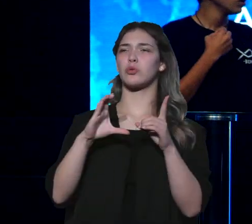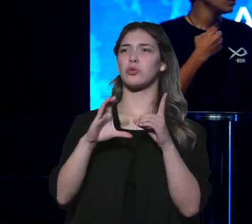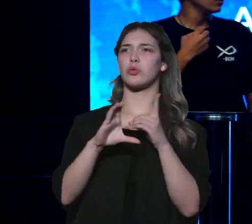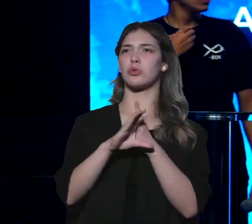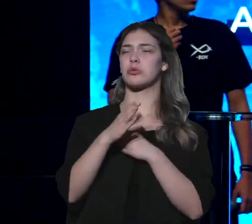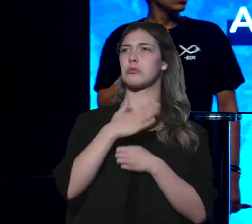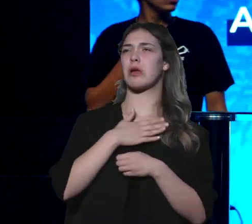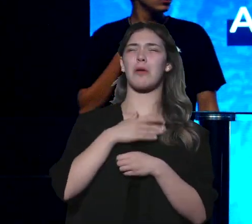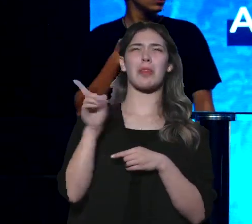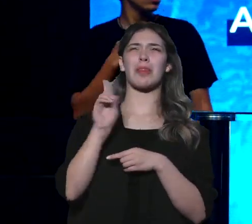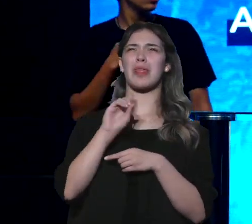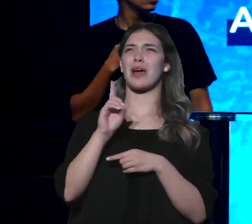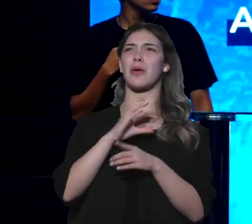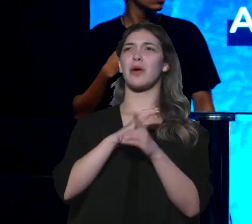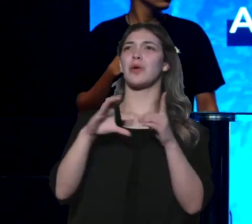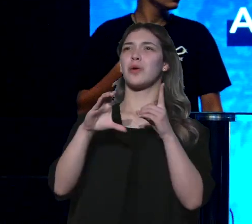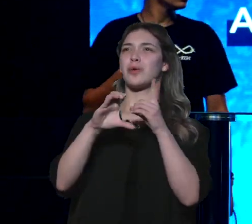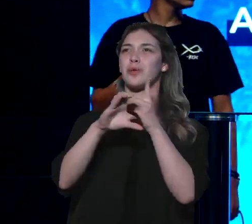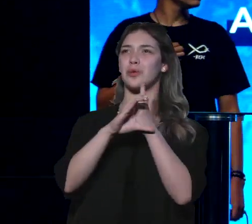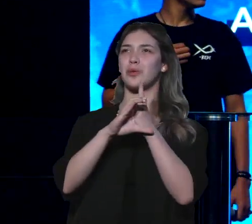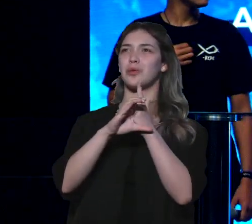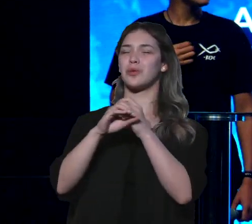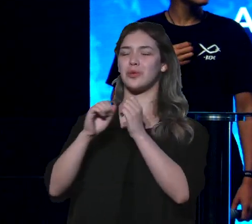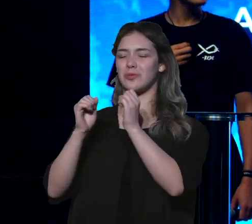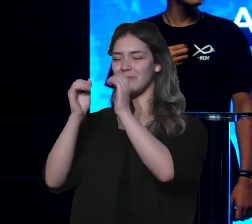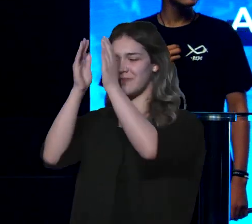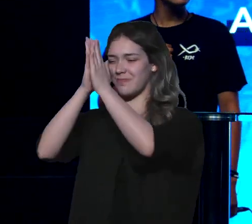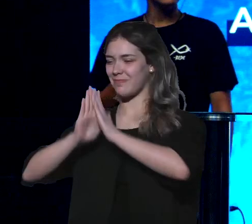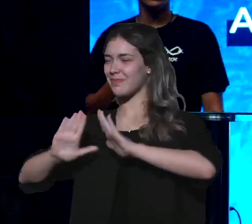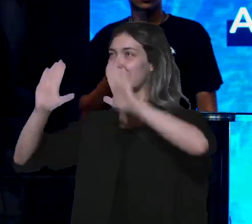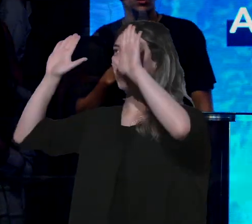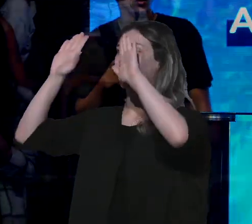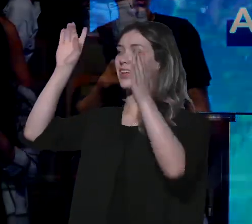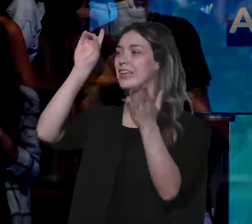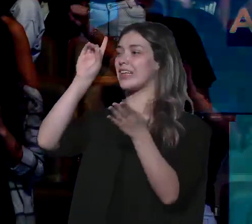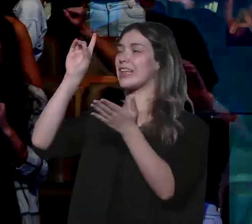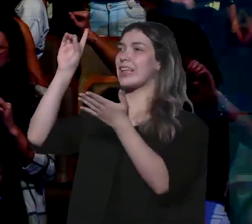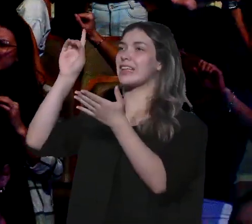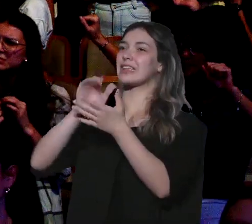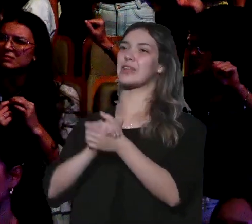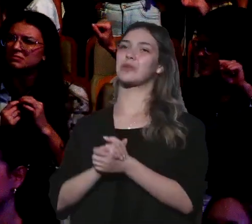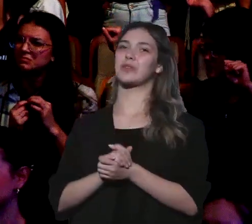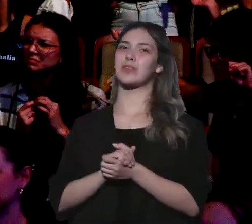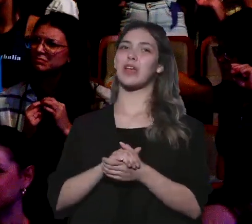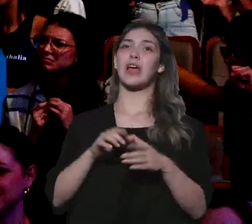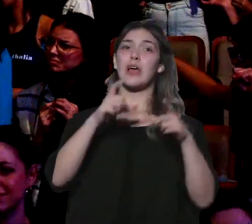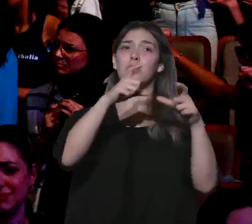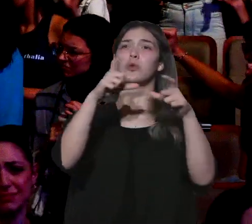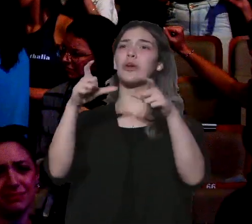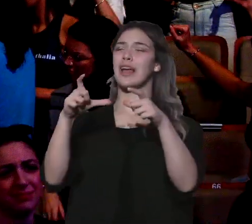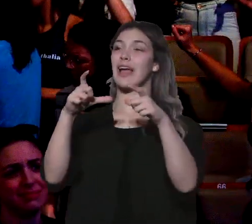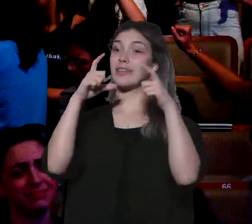a Jesus. Este lugar é seu. Nós não queremos aparecer mais do que o Senhor.